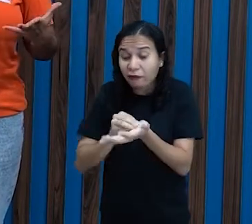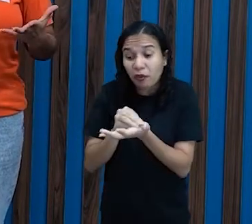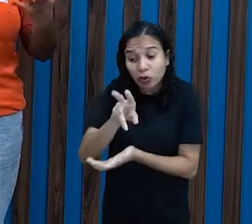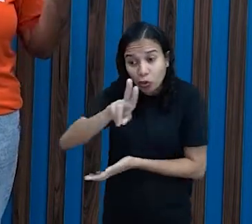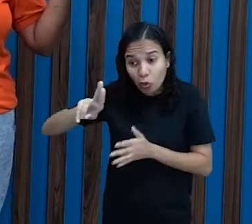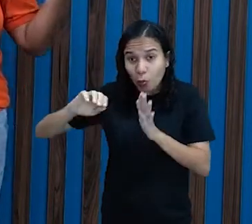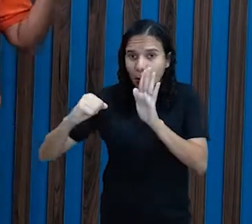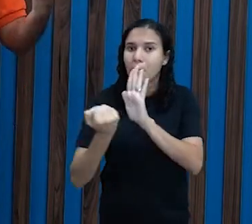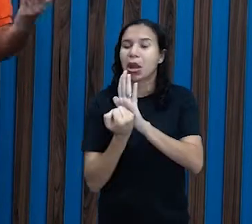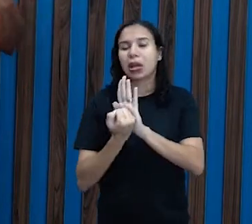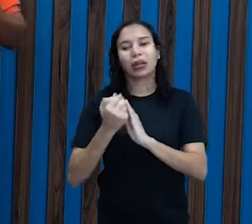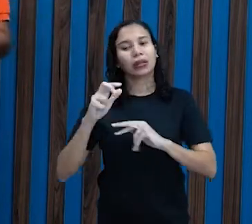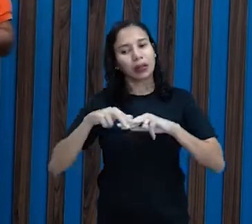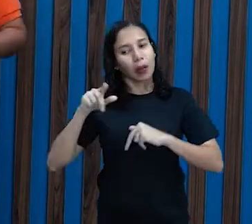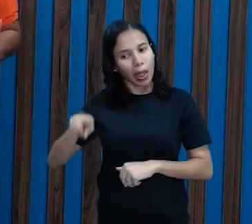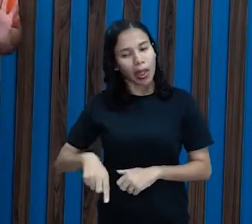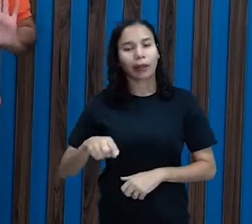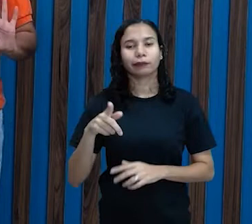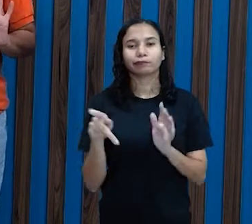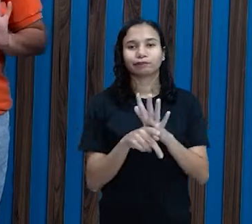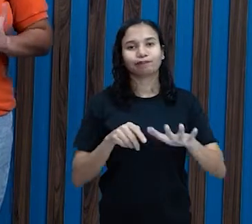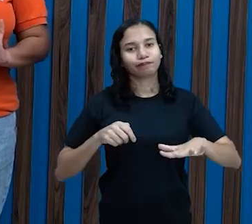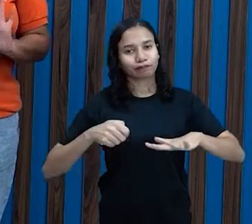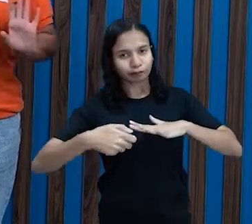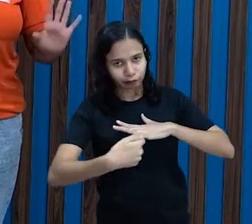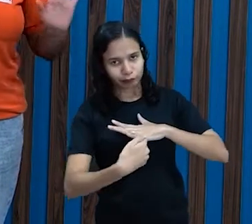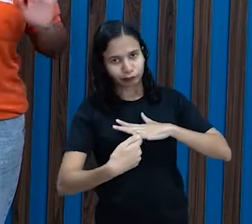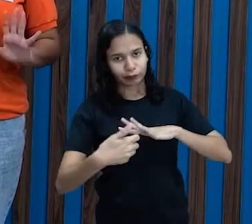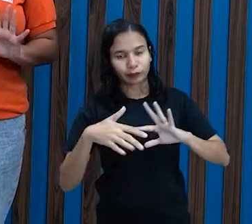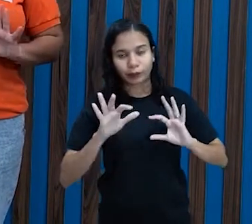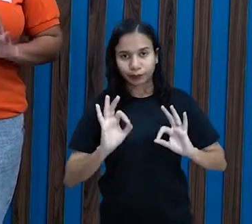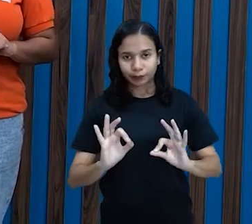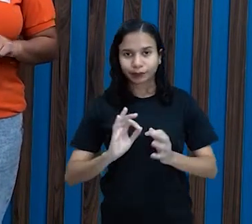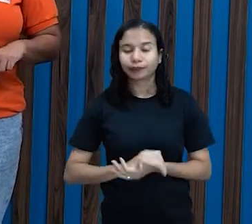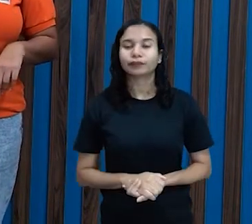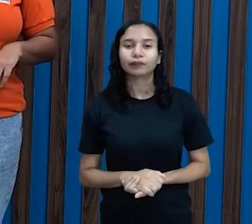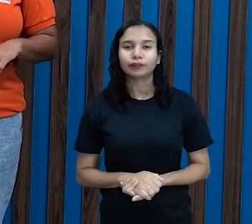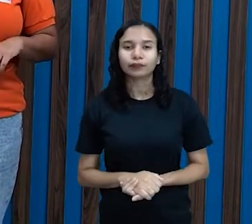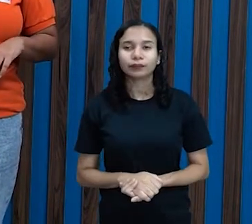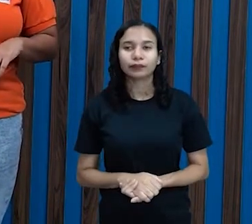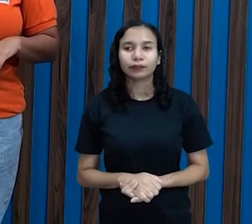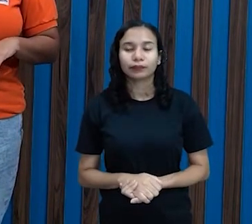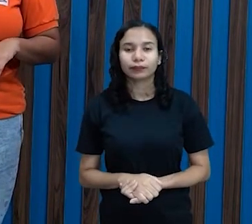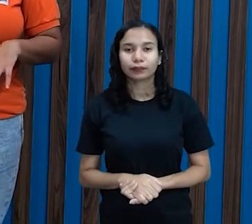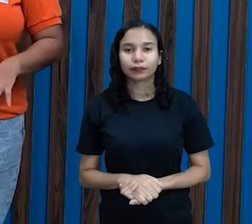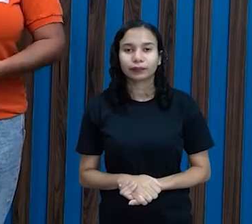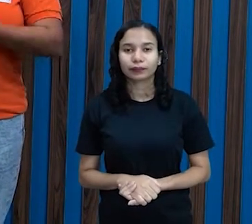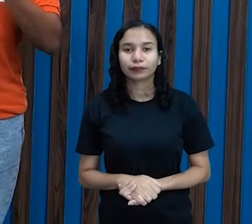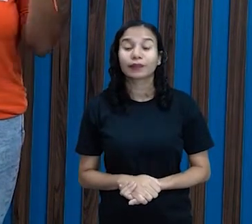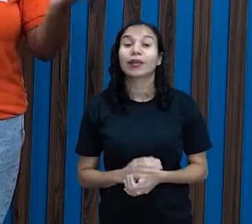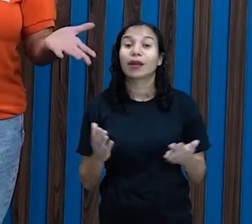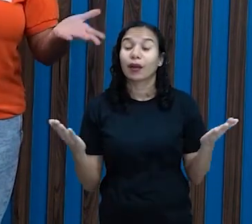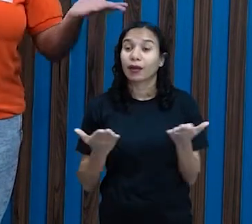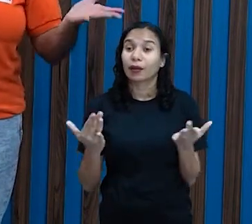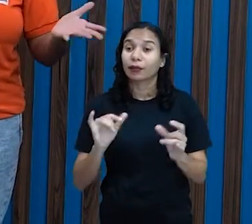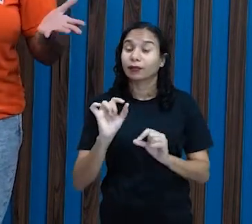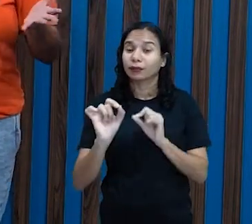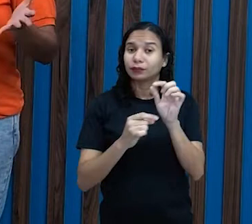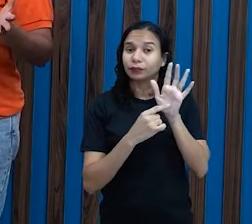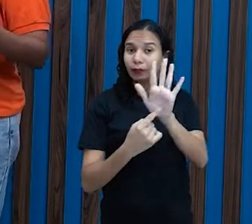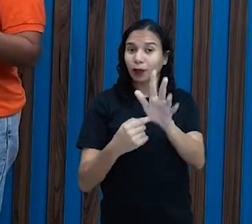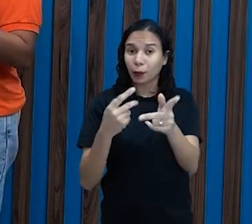muita coisa. Então, provavelmente, essa notícia seria uma fake news, tá? E aqui eu trouxe,